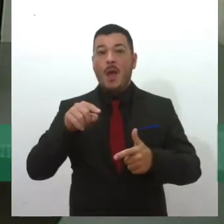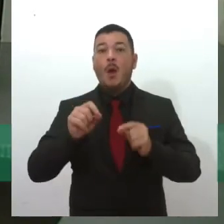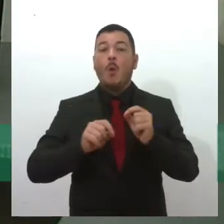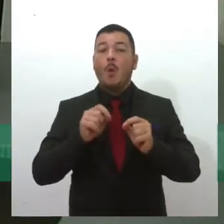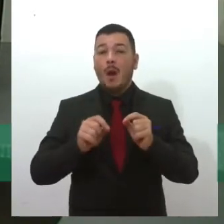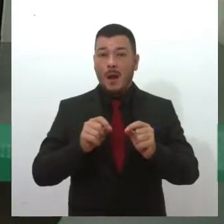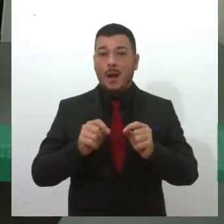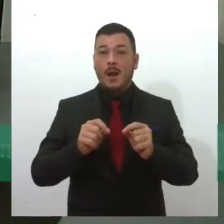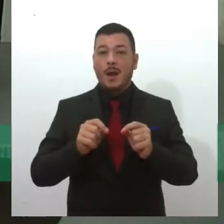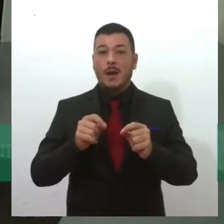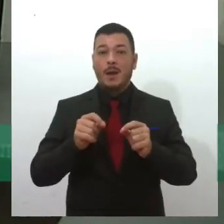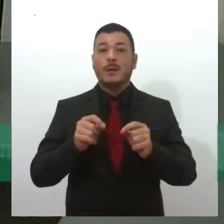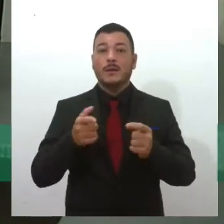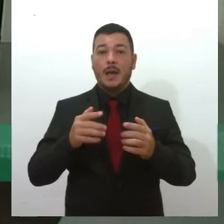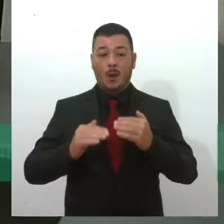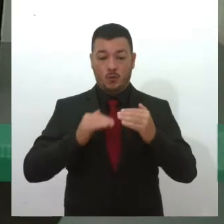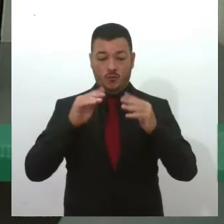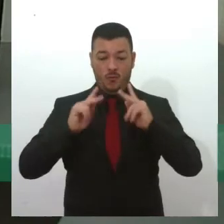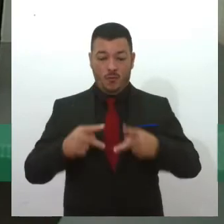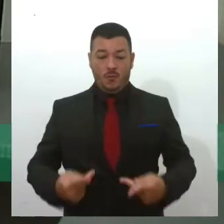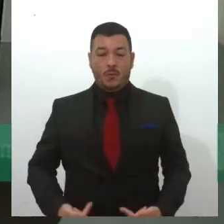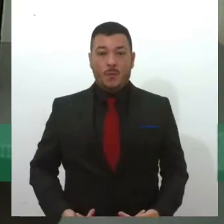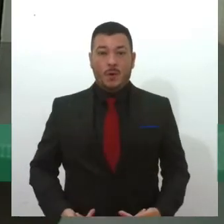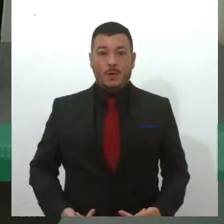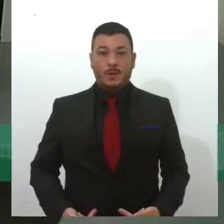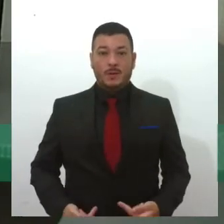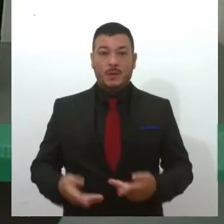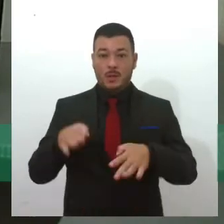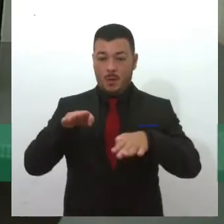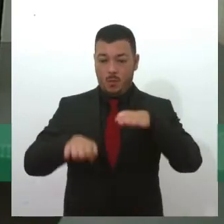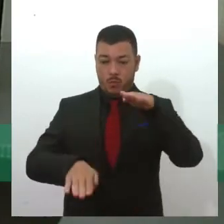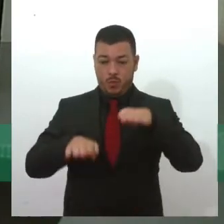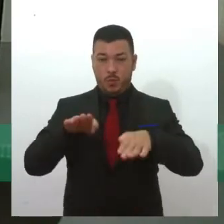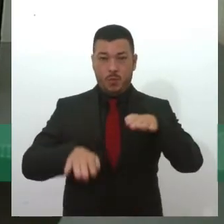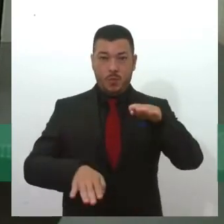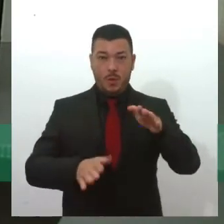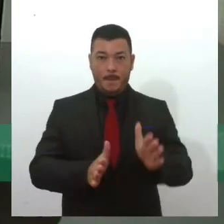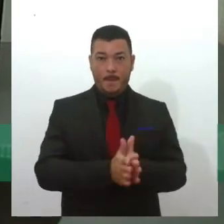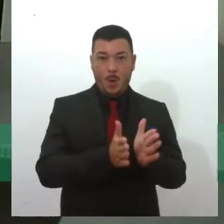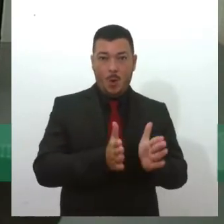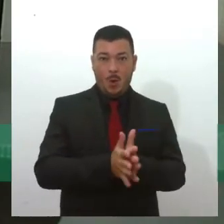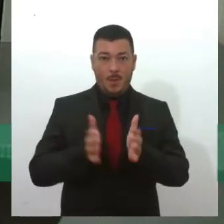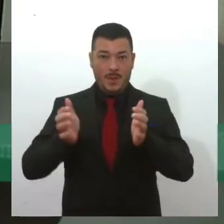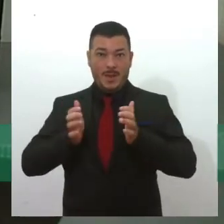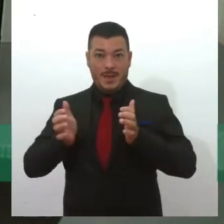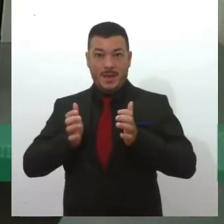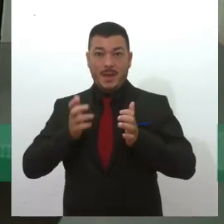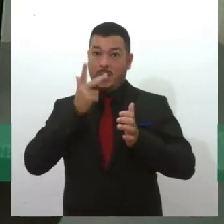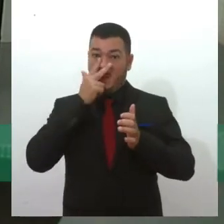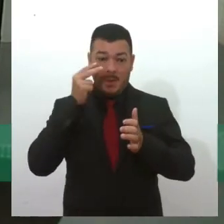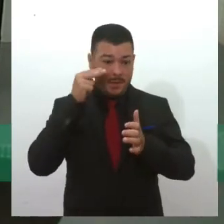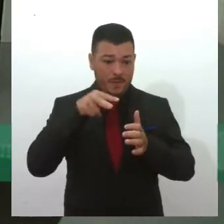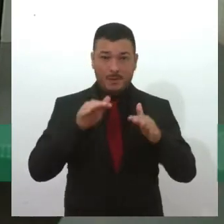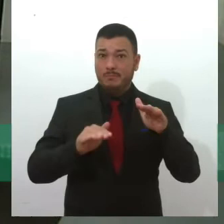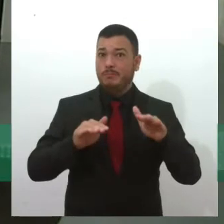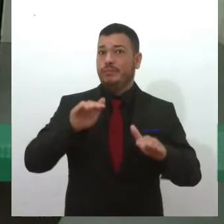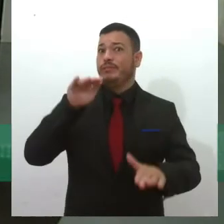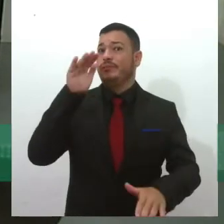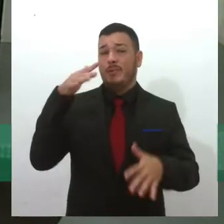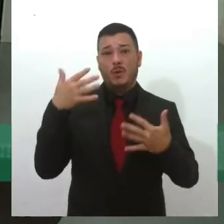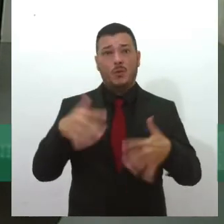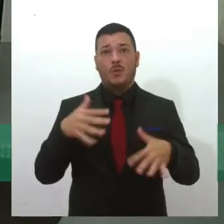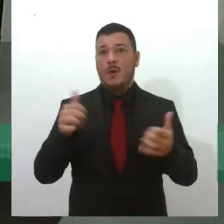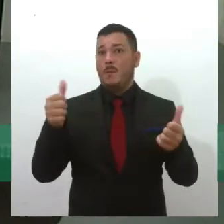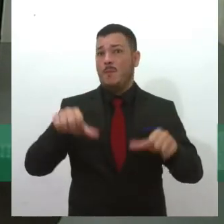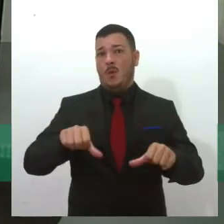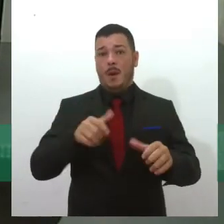questão do desenvolvimento humano e das desigualdades. Eu vejo que o Brasil vai tender, a partir disso, a